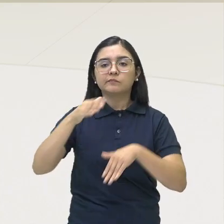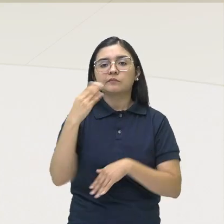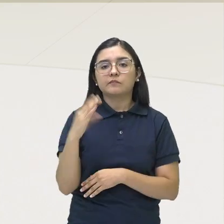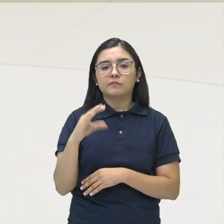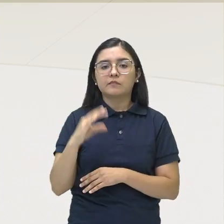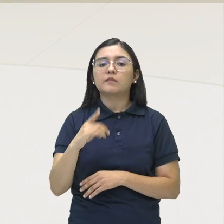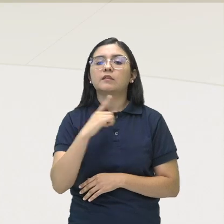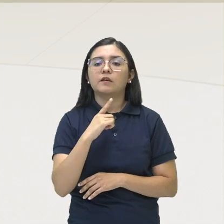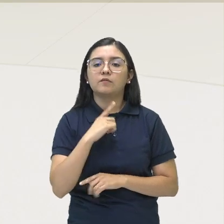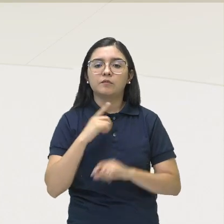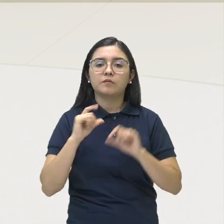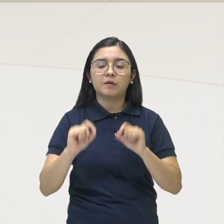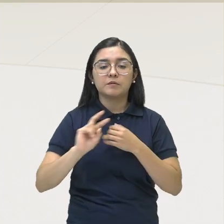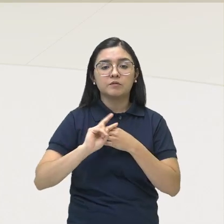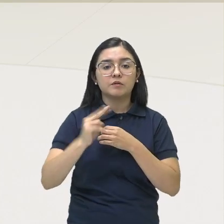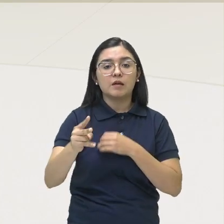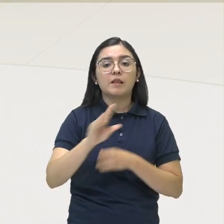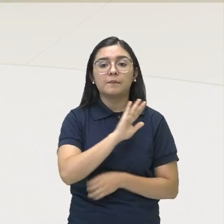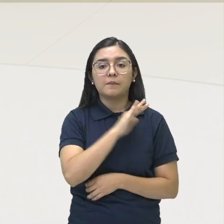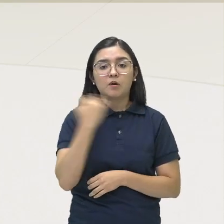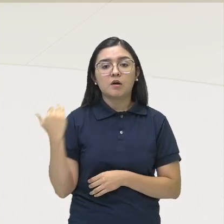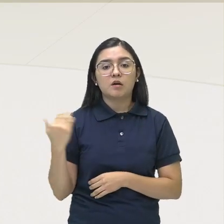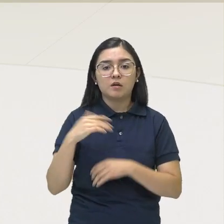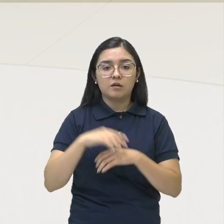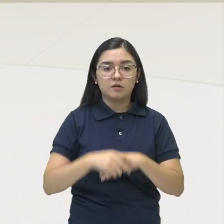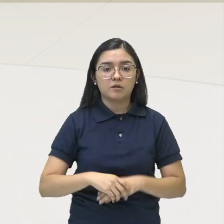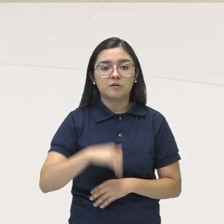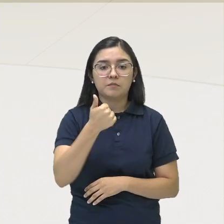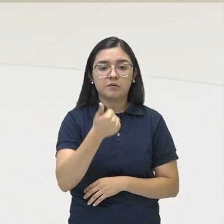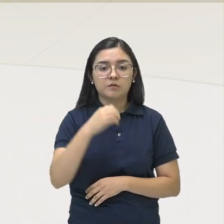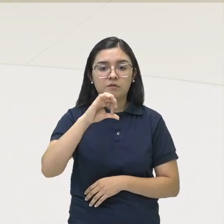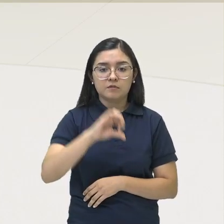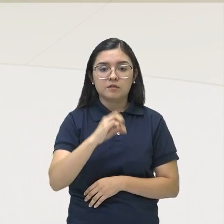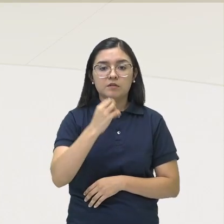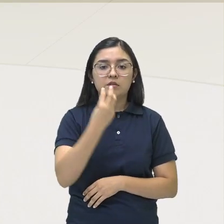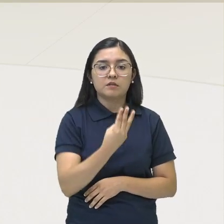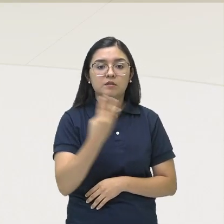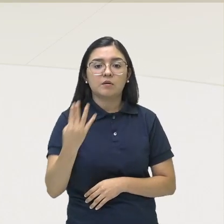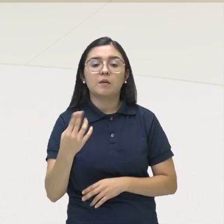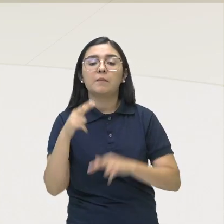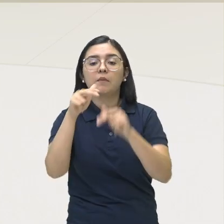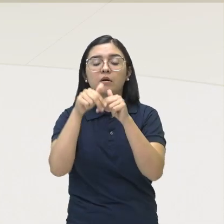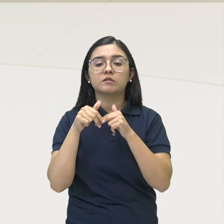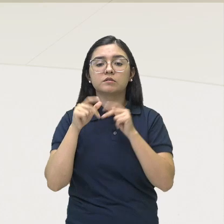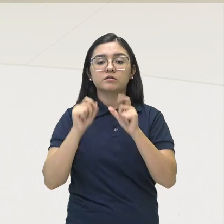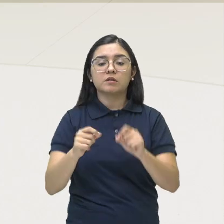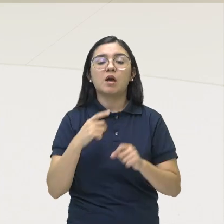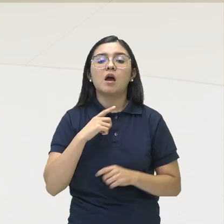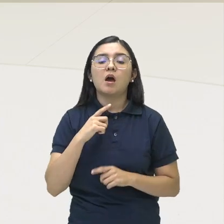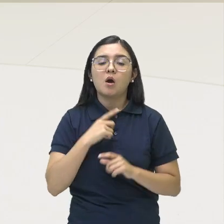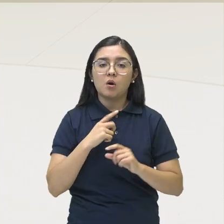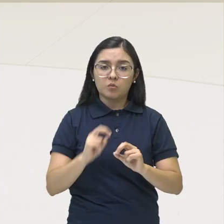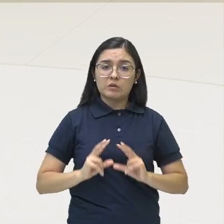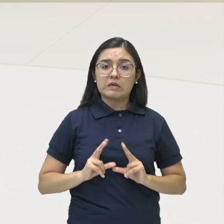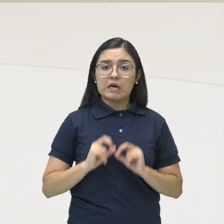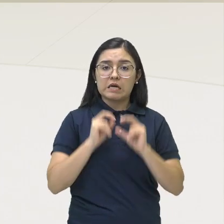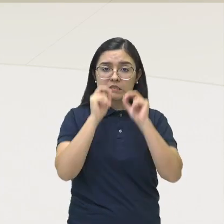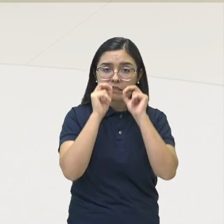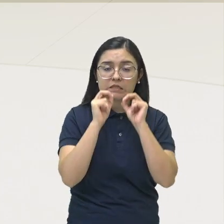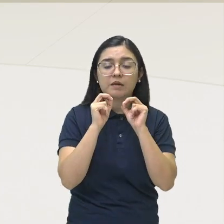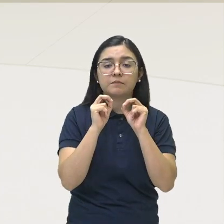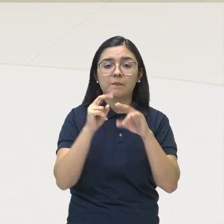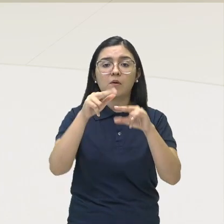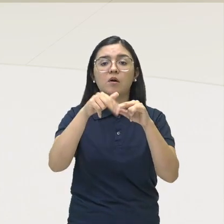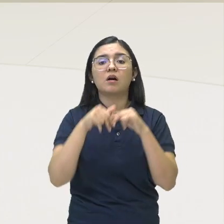preço, tá, gente? Ela faleceu em 1934 em decorrência, né, a um câncer raro, né,